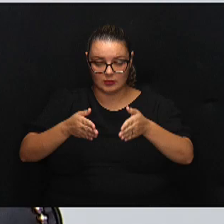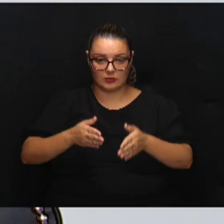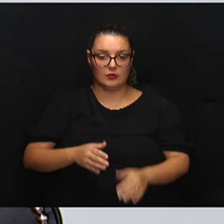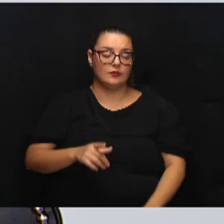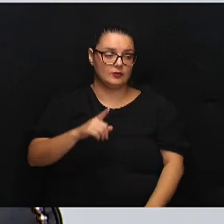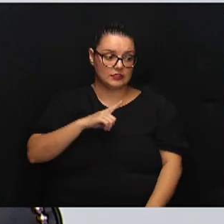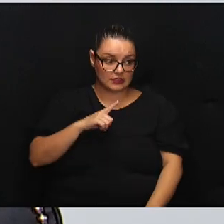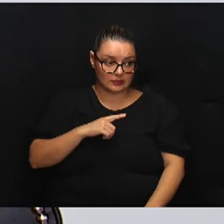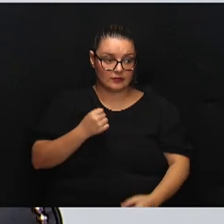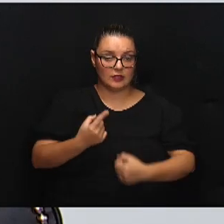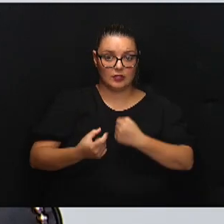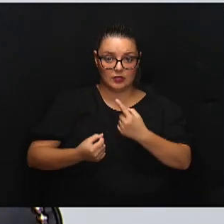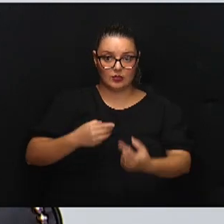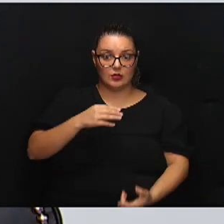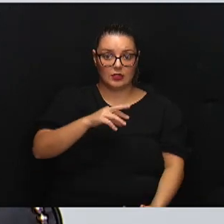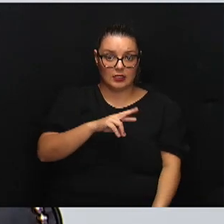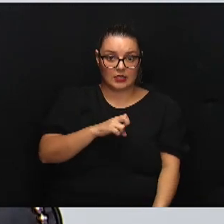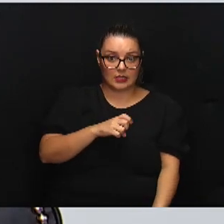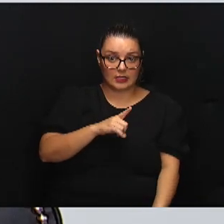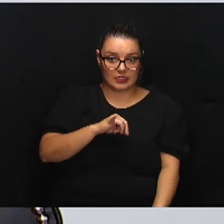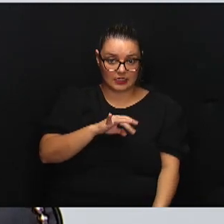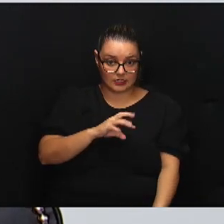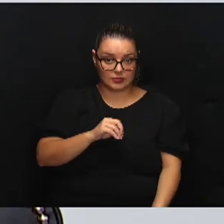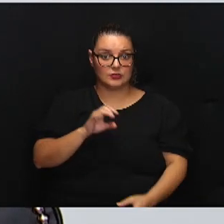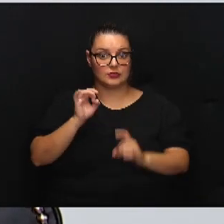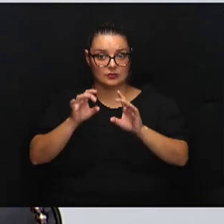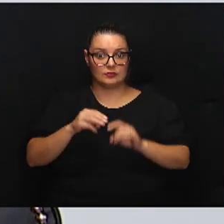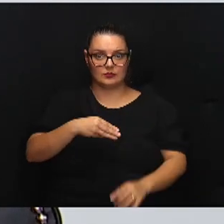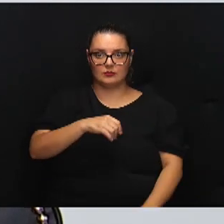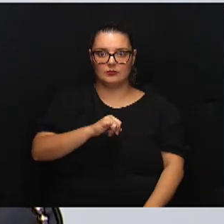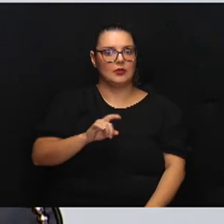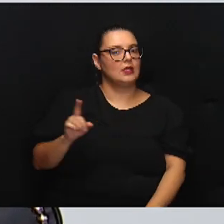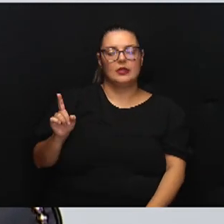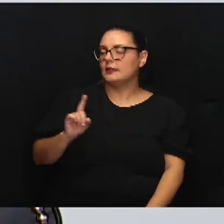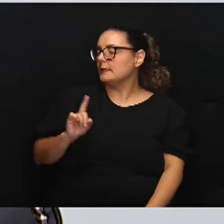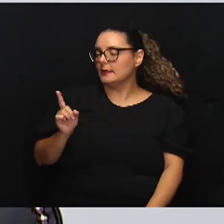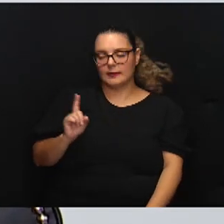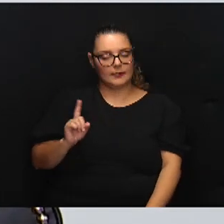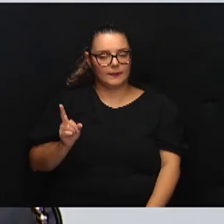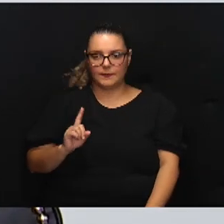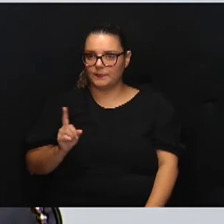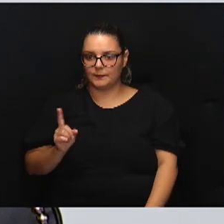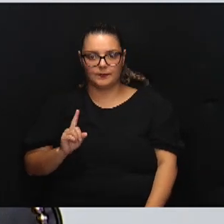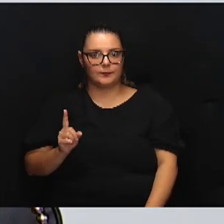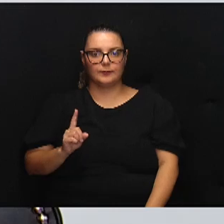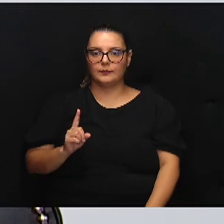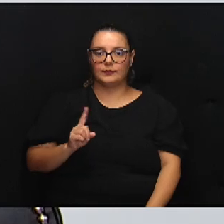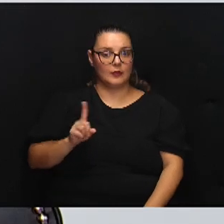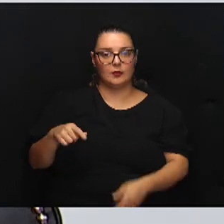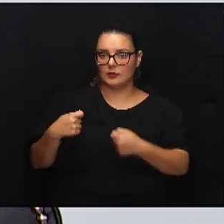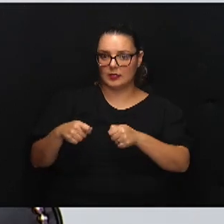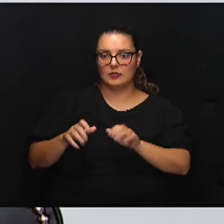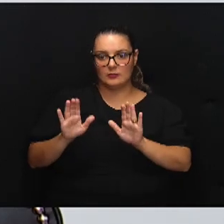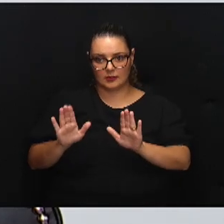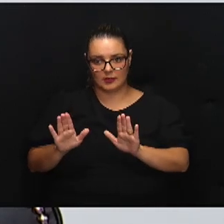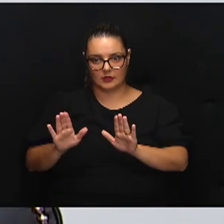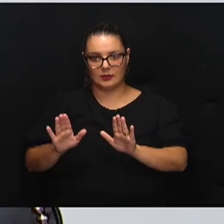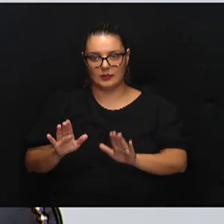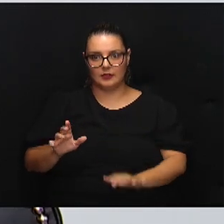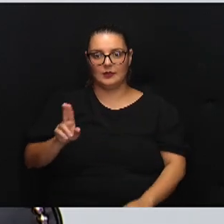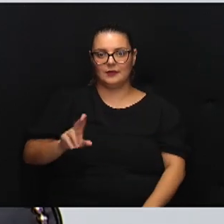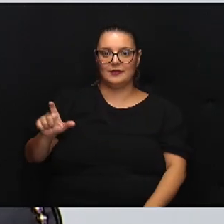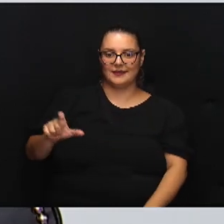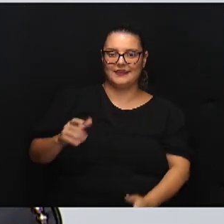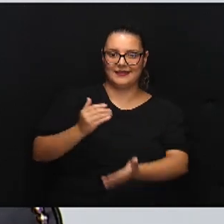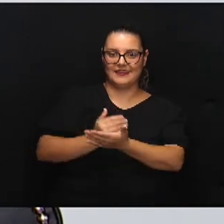a buscar algum tipo de crédito especial para quem é MEI ou não? Não, não cheguei. Não precisei. Usei meus cartões de